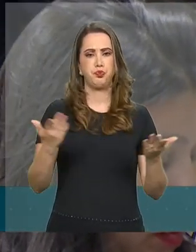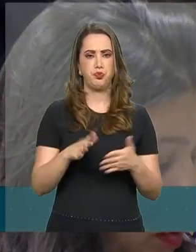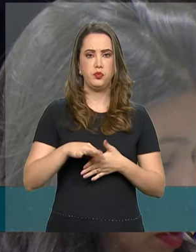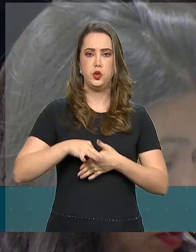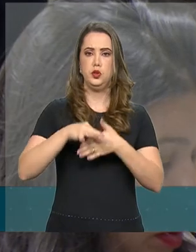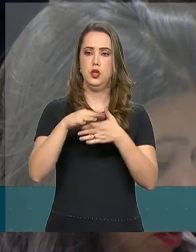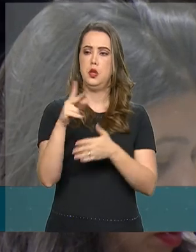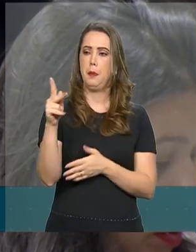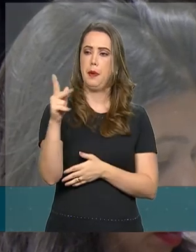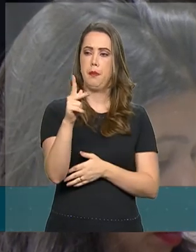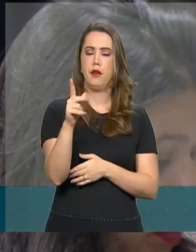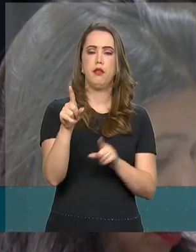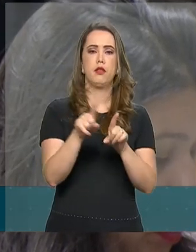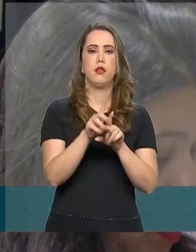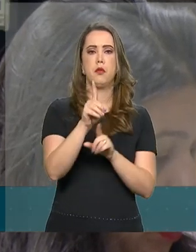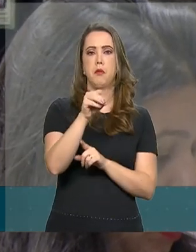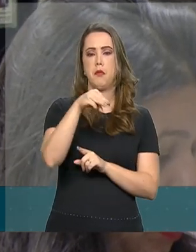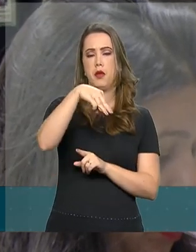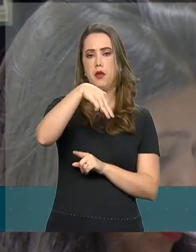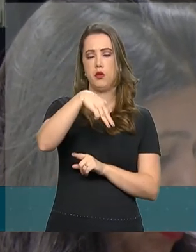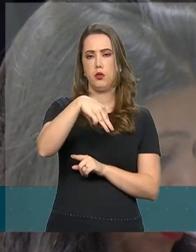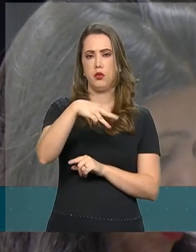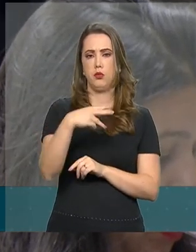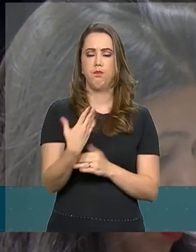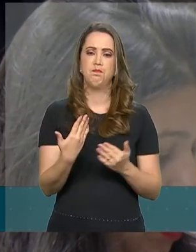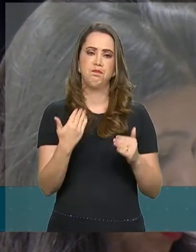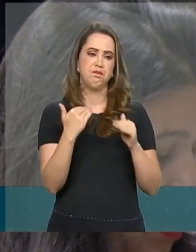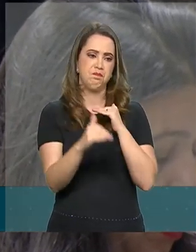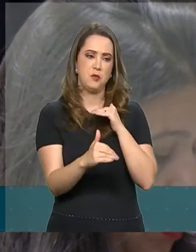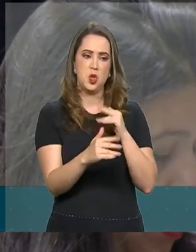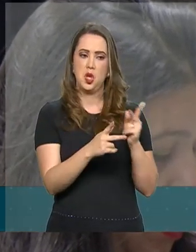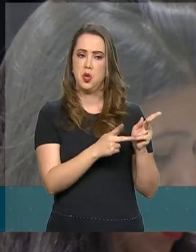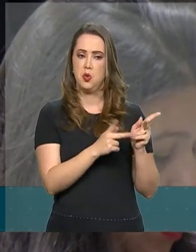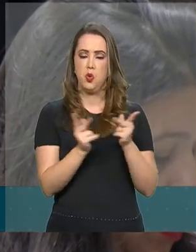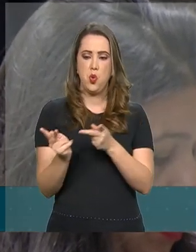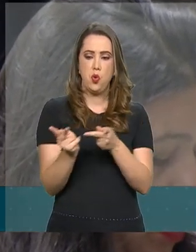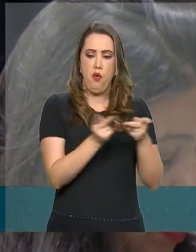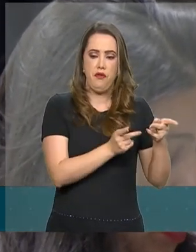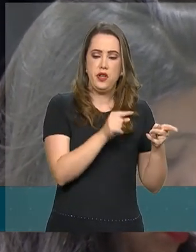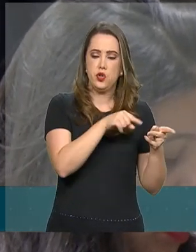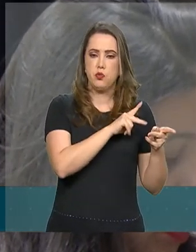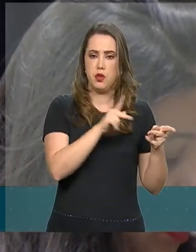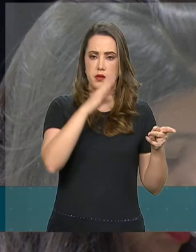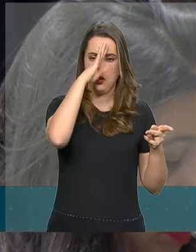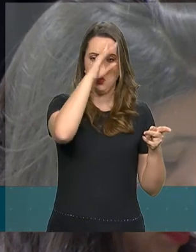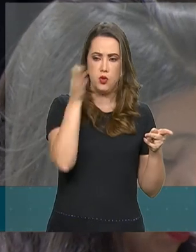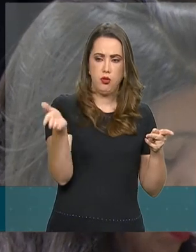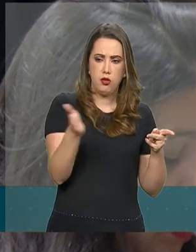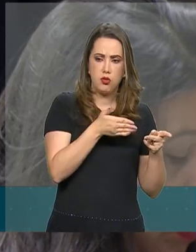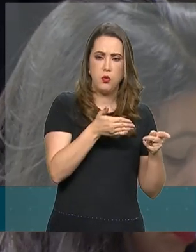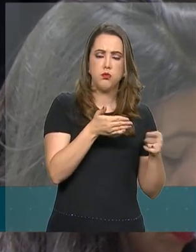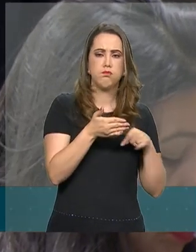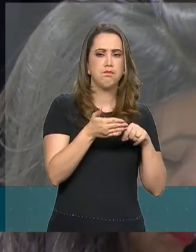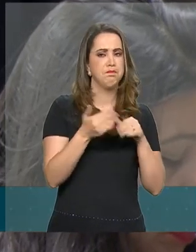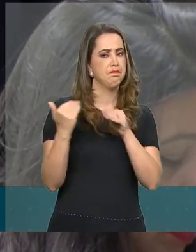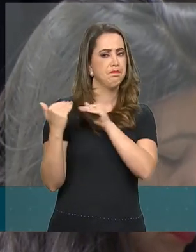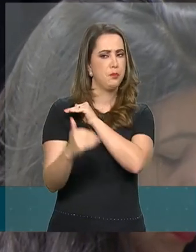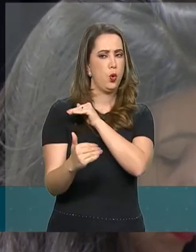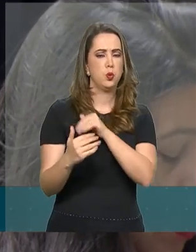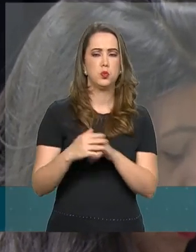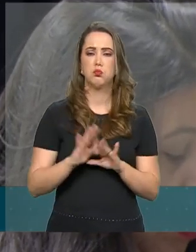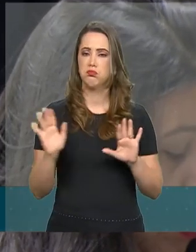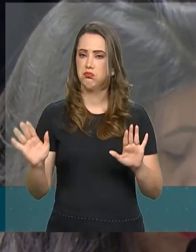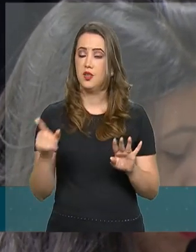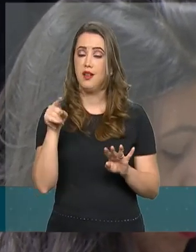na câmara recusaram convite para a reunião com o presidente esse encontro chegou a constar na agenda inicialmente mas depois saiu da